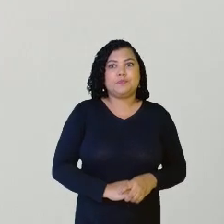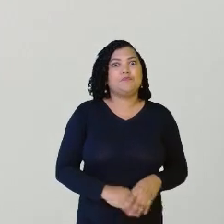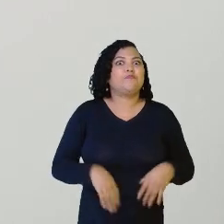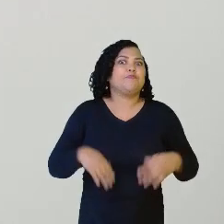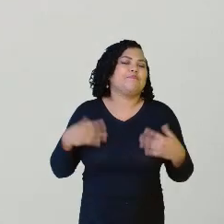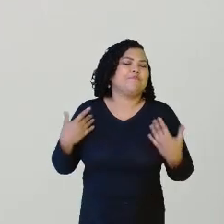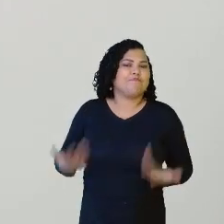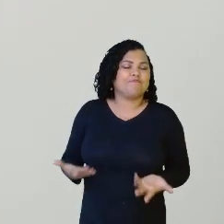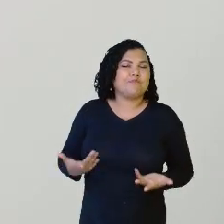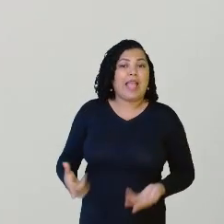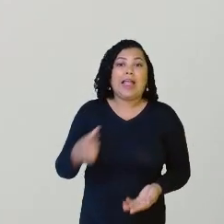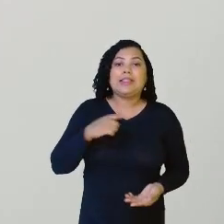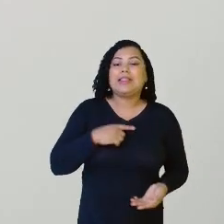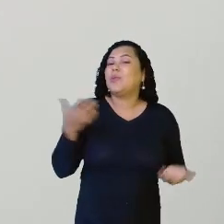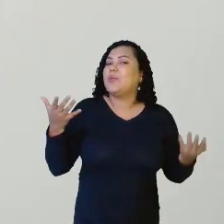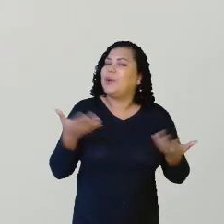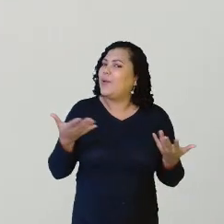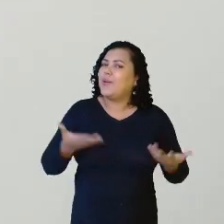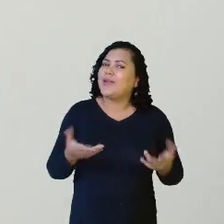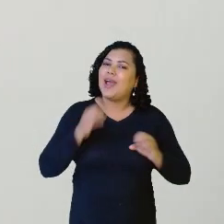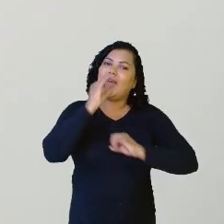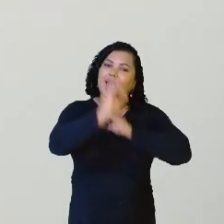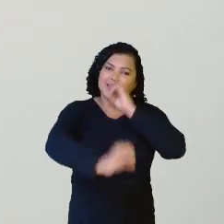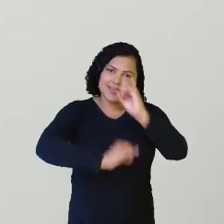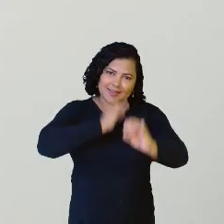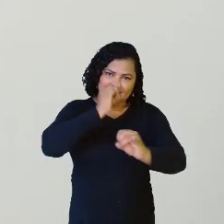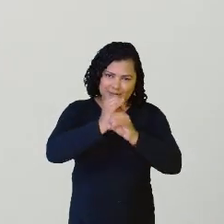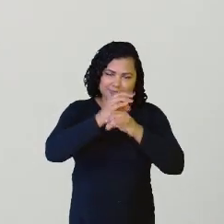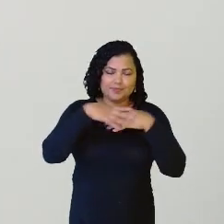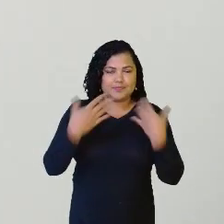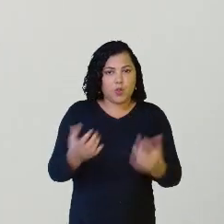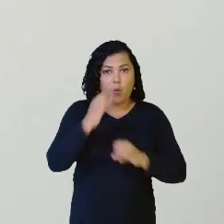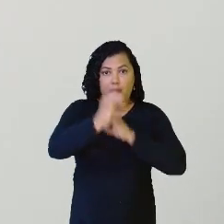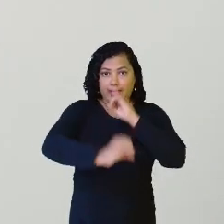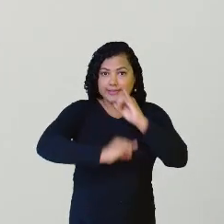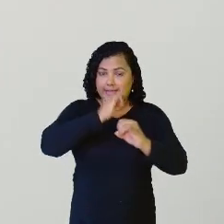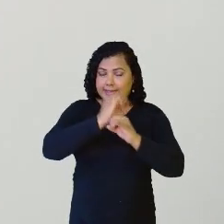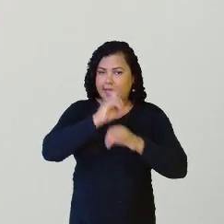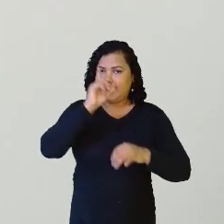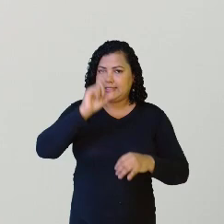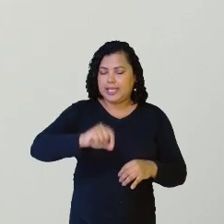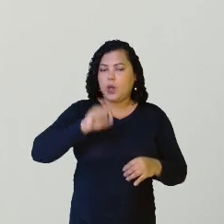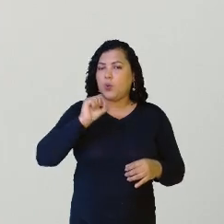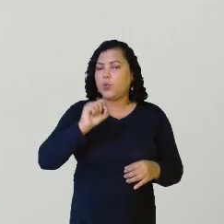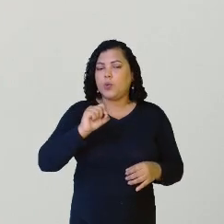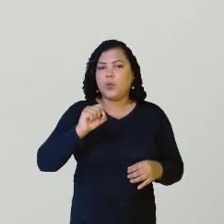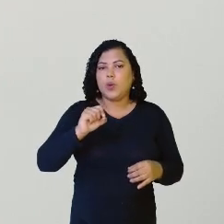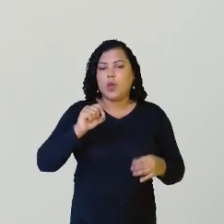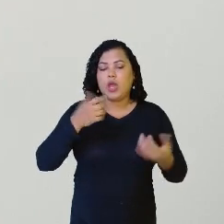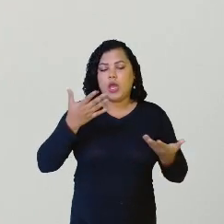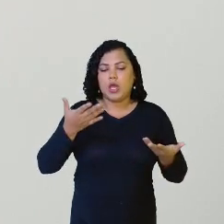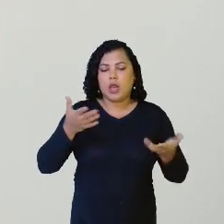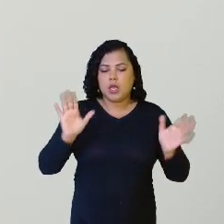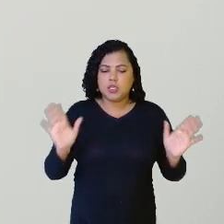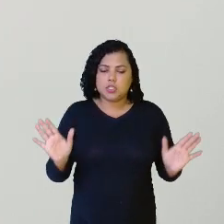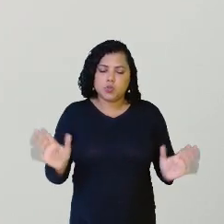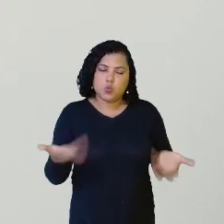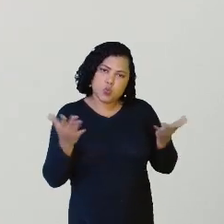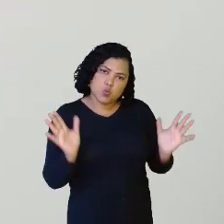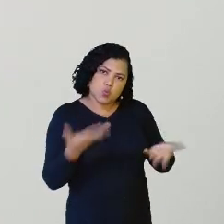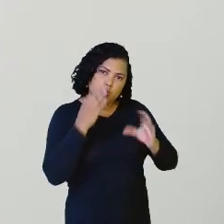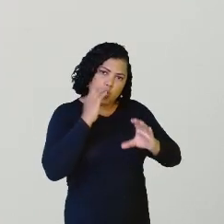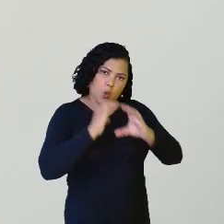E aí, nós chegamos na internet. A internet é um advento que fez com que a